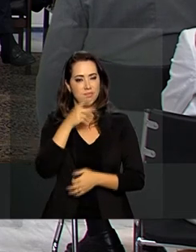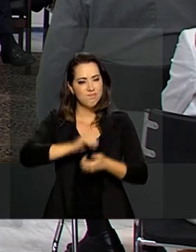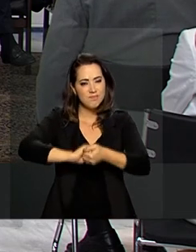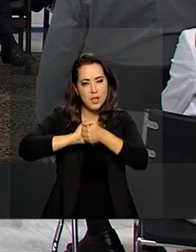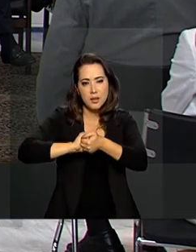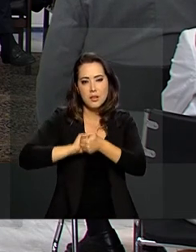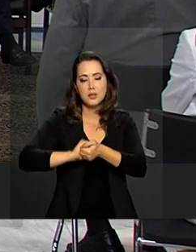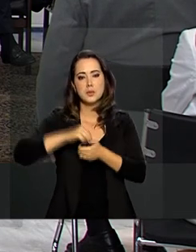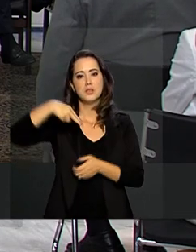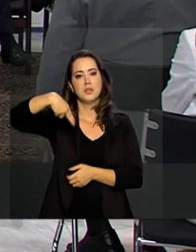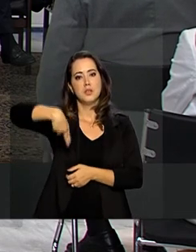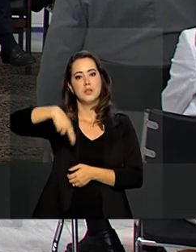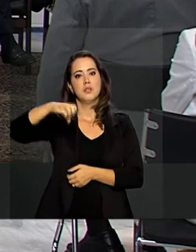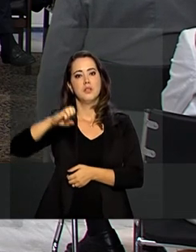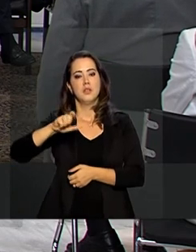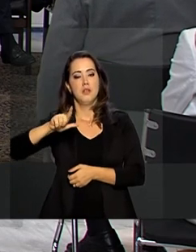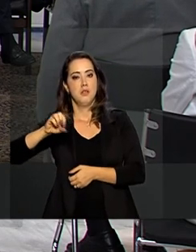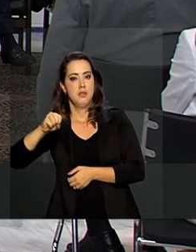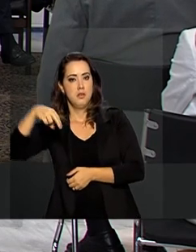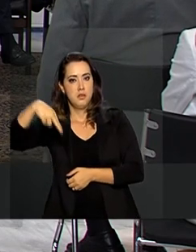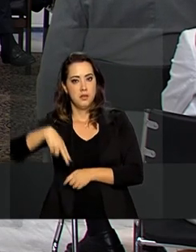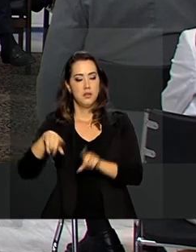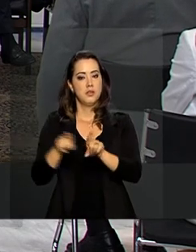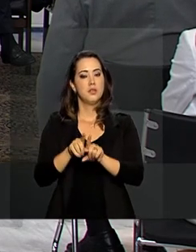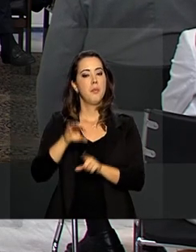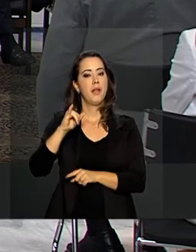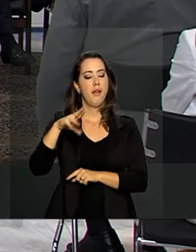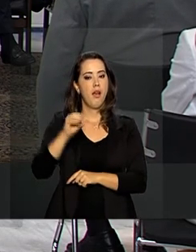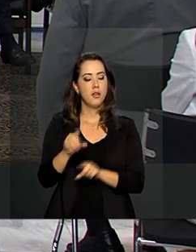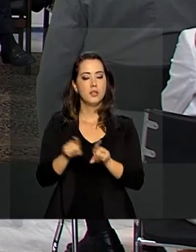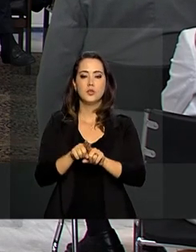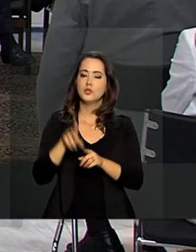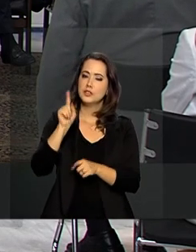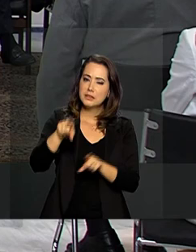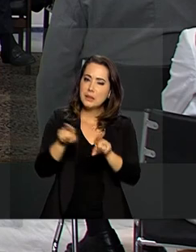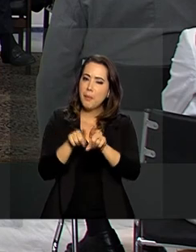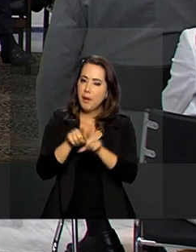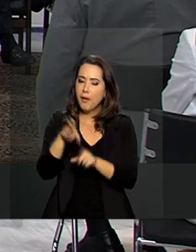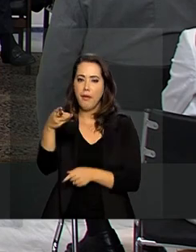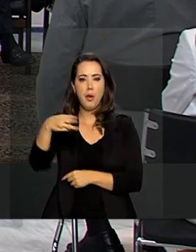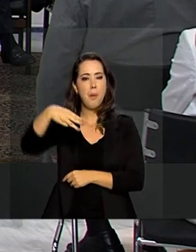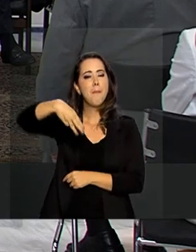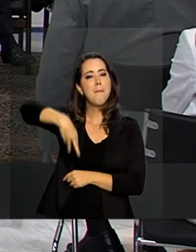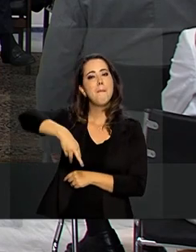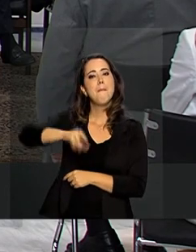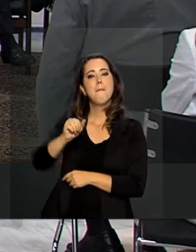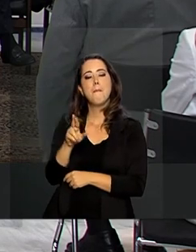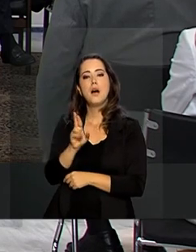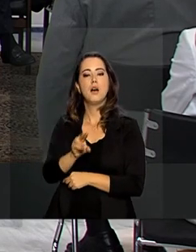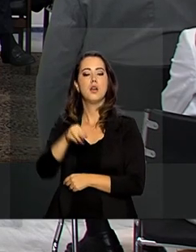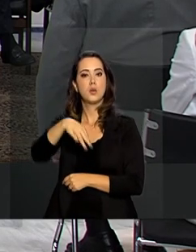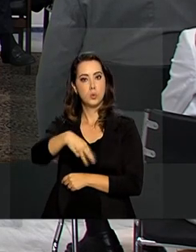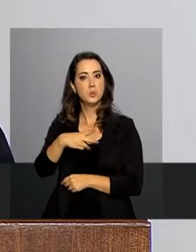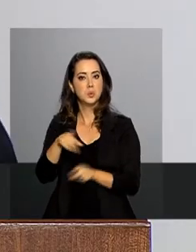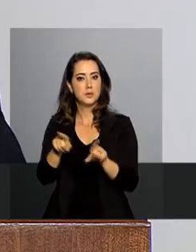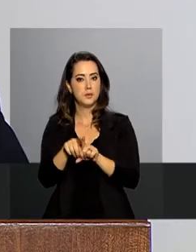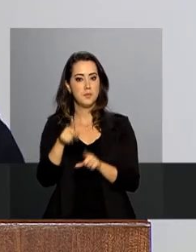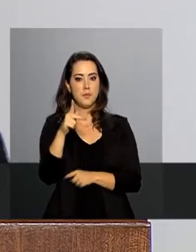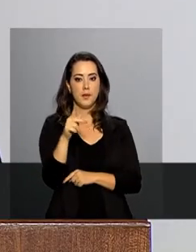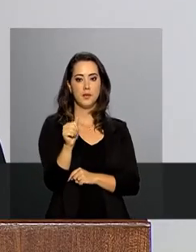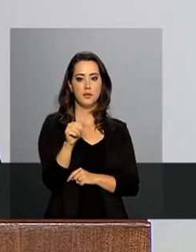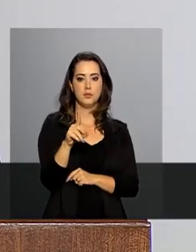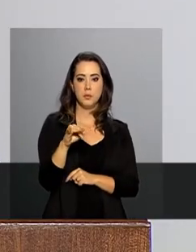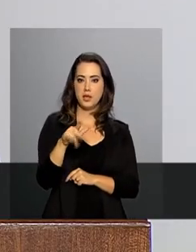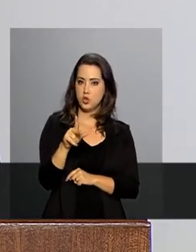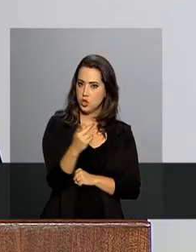nelson antônio de souza o caio vieira de mello naturalmente mario padilha que aqui é interessante é um trabalho conjunto